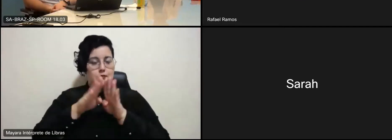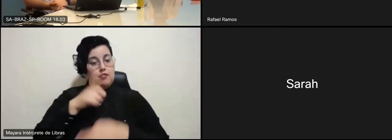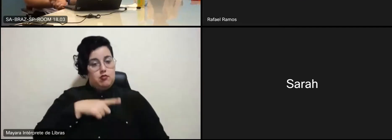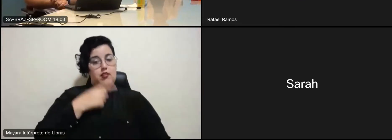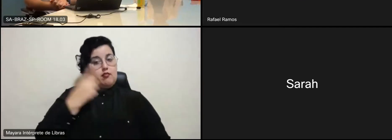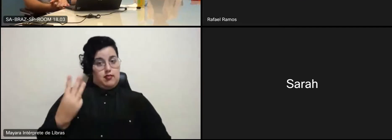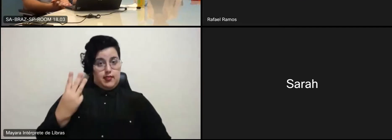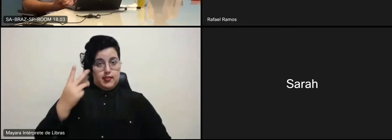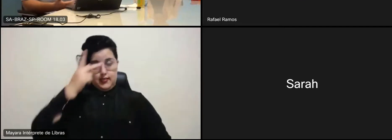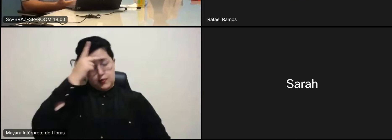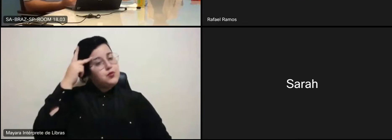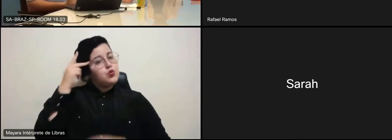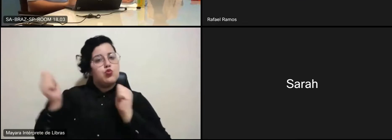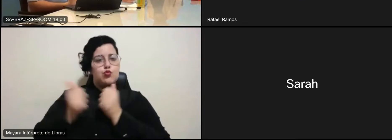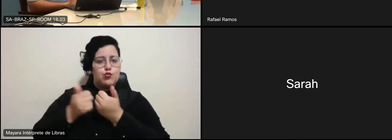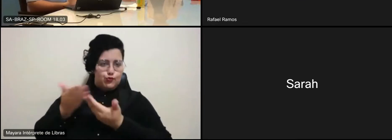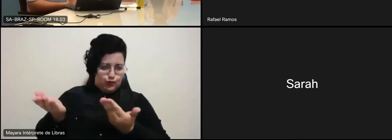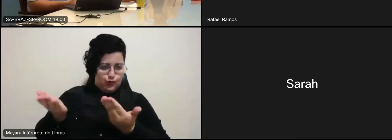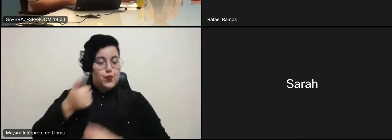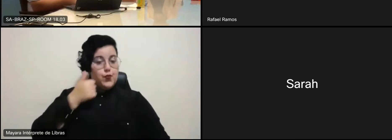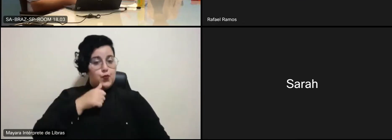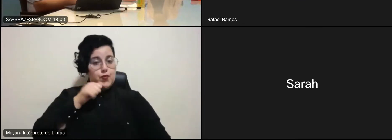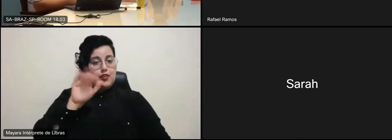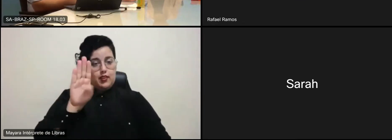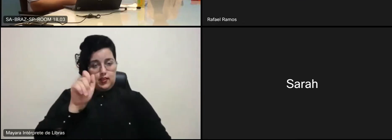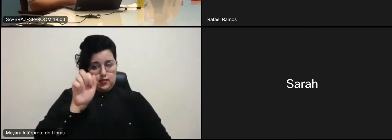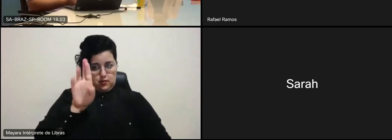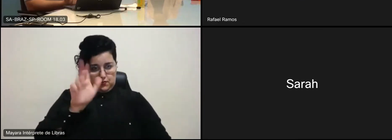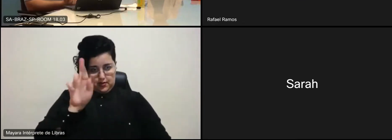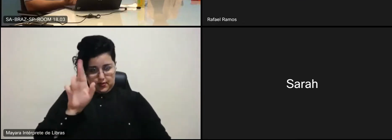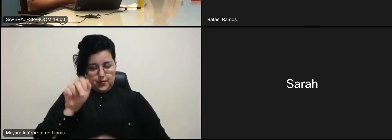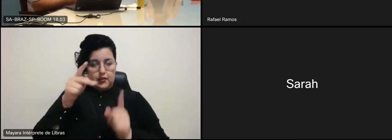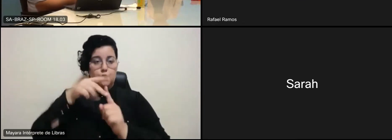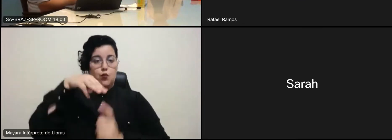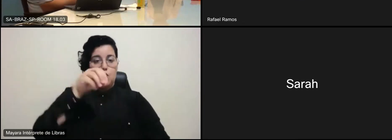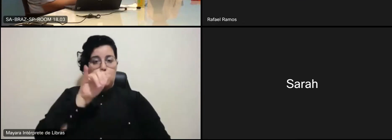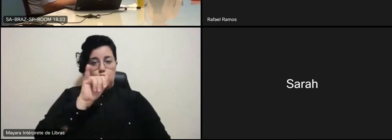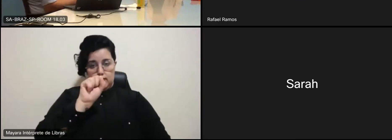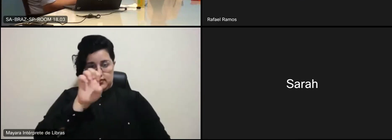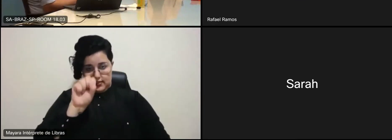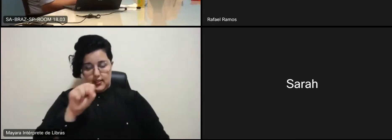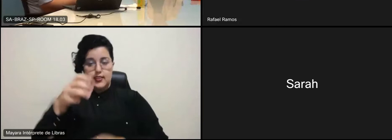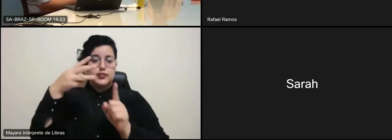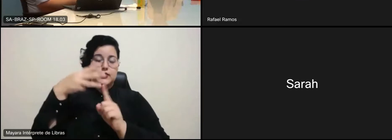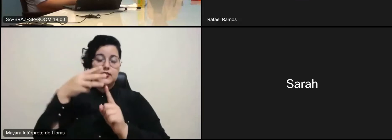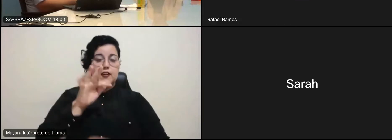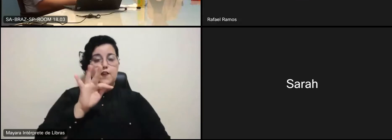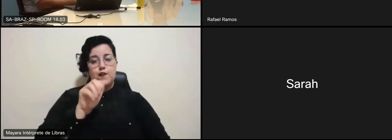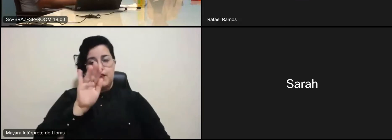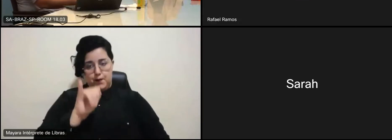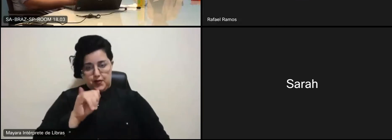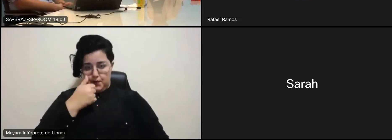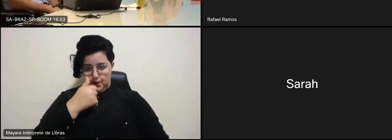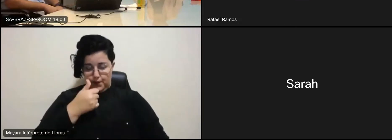três colegas convidados. A Bárbara, o Moisés e o Fabi. Fabi, você se apresenta para a gente, por favor?